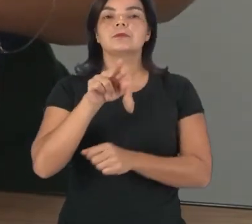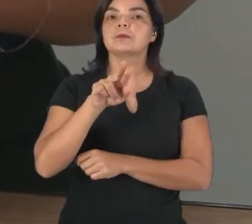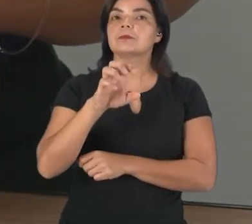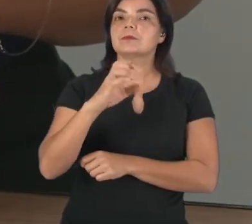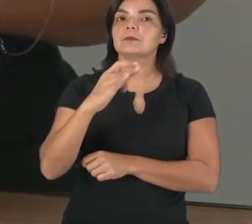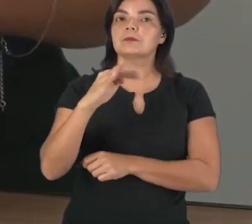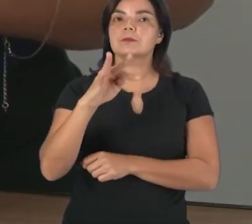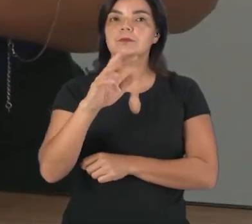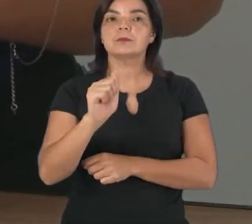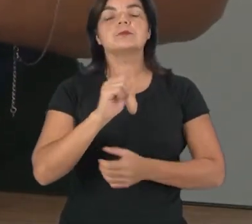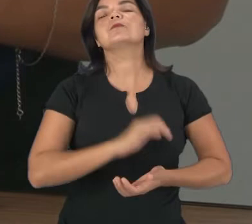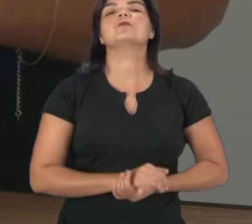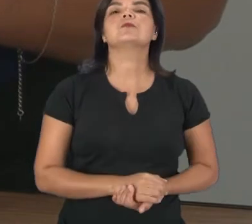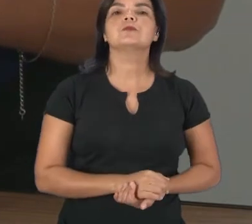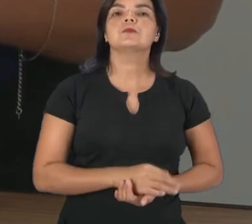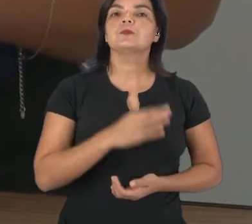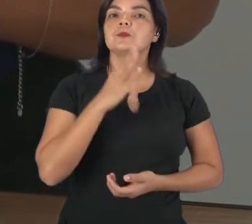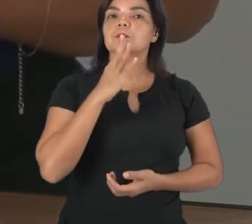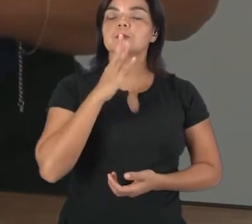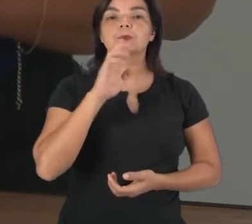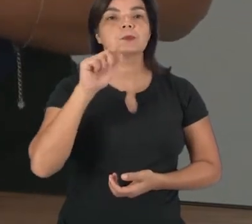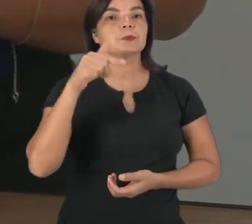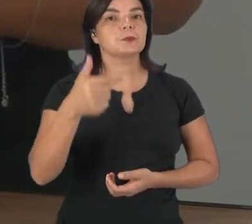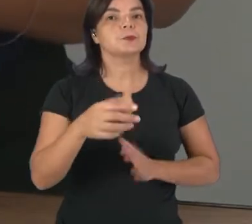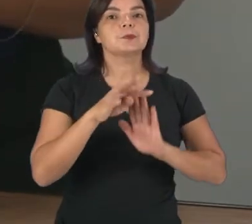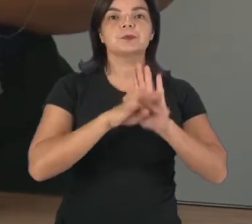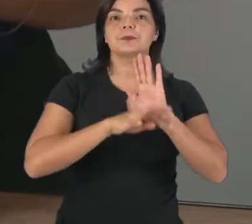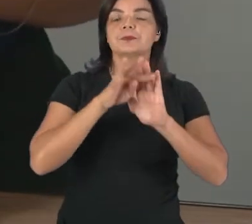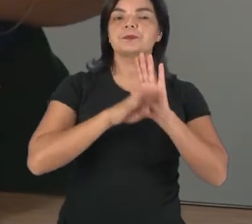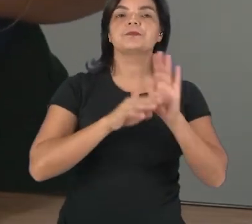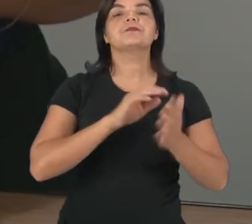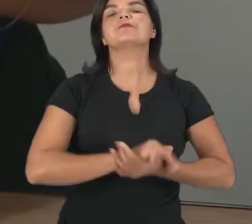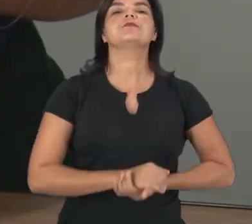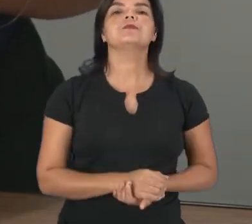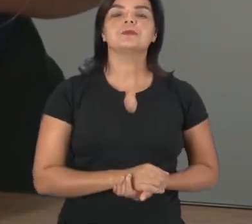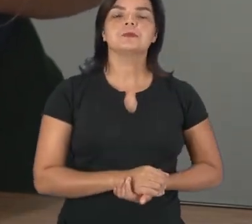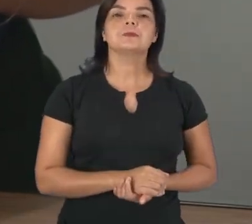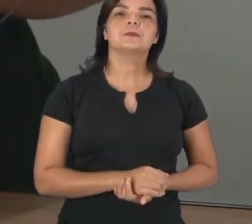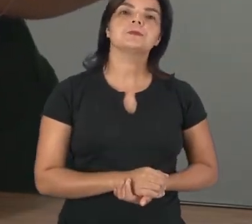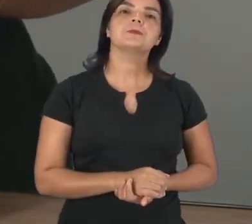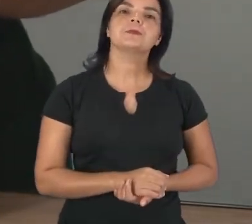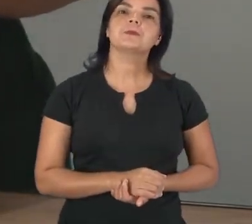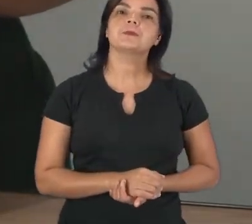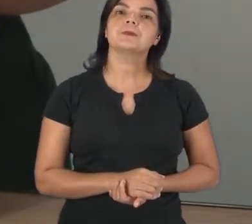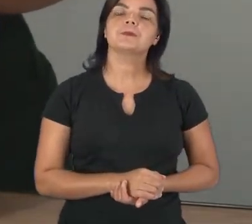receita. Vamos conhecer mais textos? Temos aqui